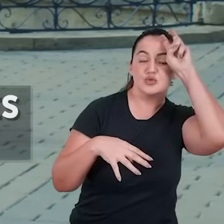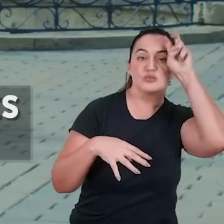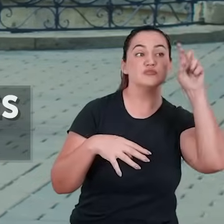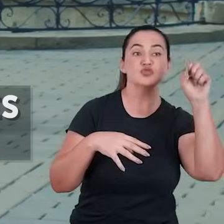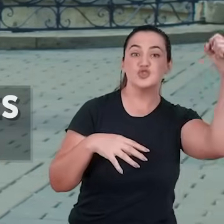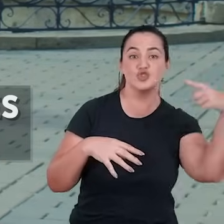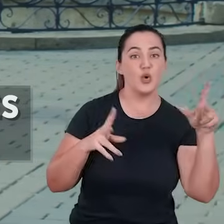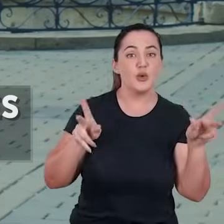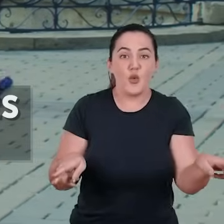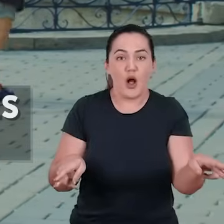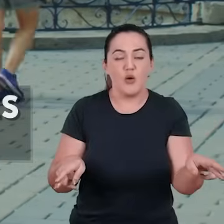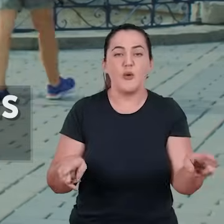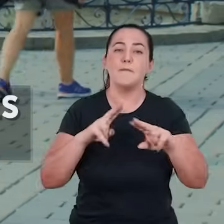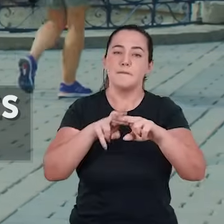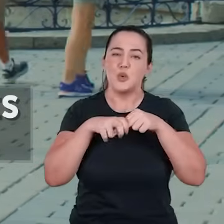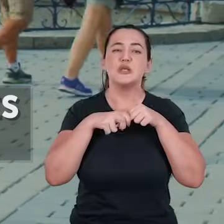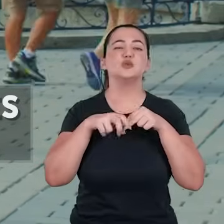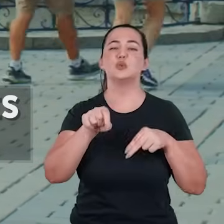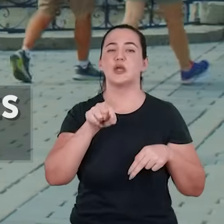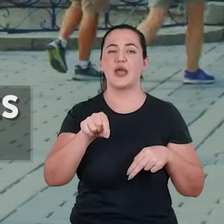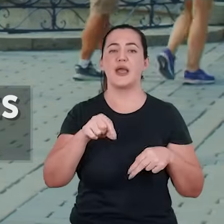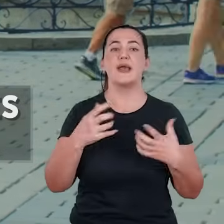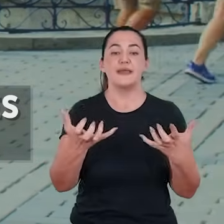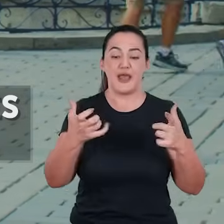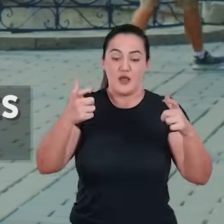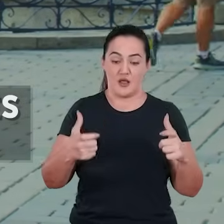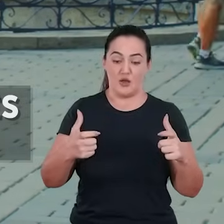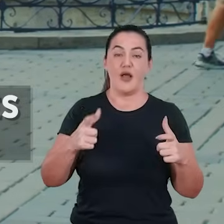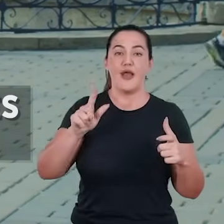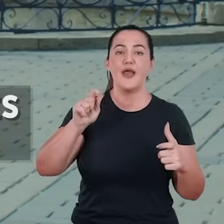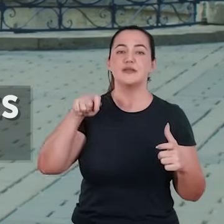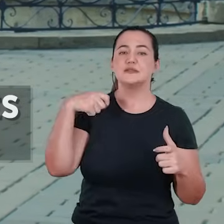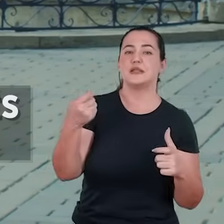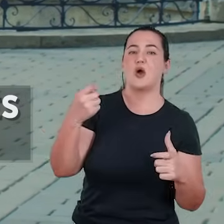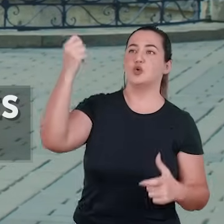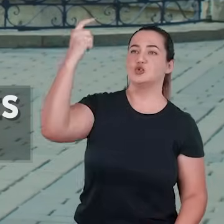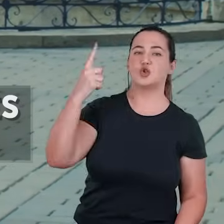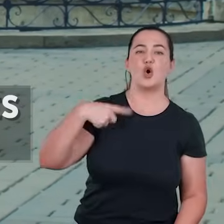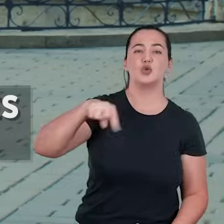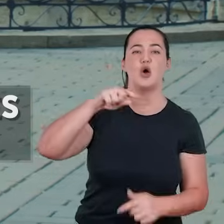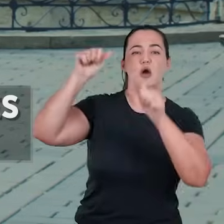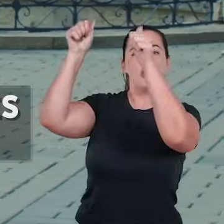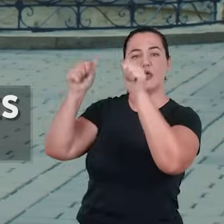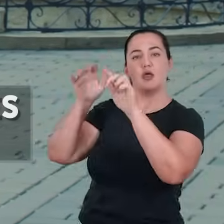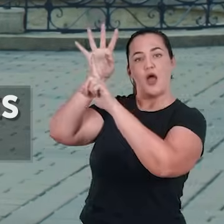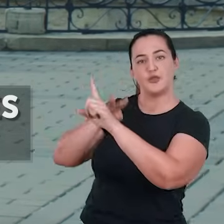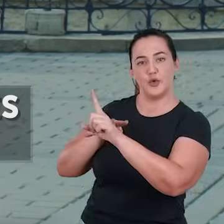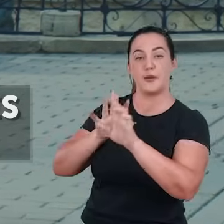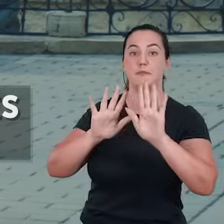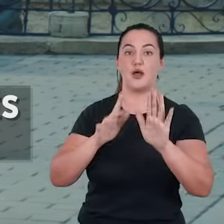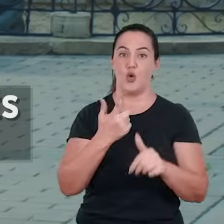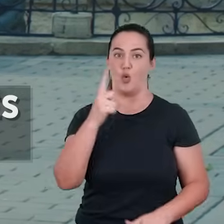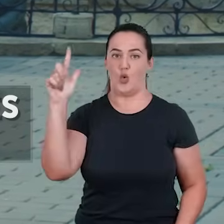essa insistência em simbolizar o Sol nesse lugar? Eu vou contar isso para você daqui a pouquinho, mas antes eu quero mostrar o outro